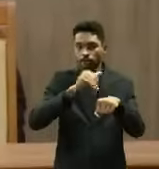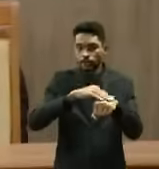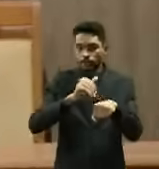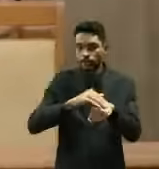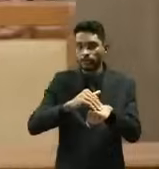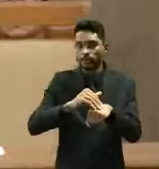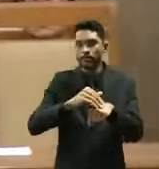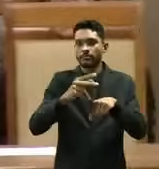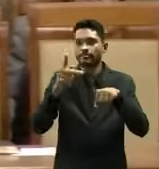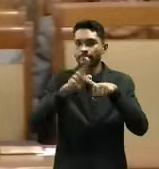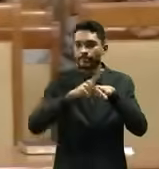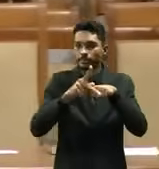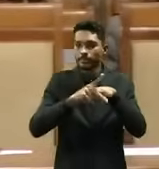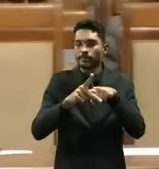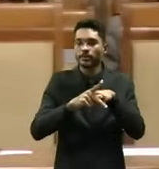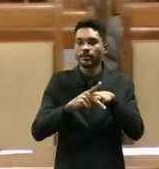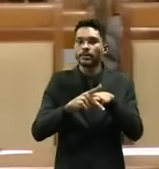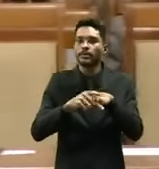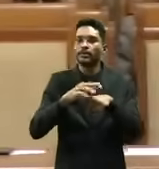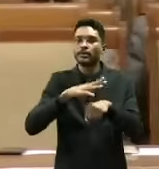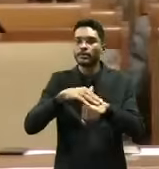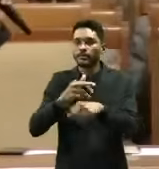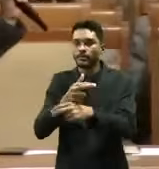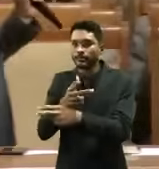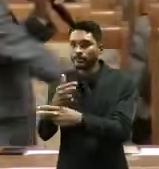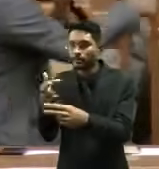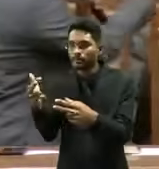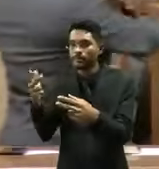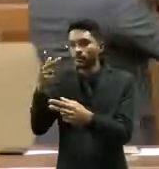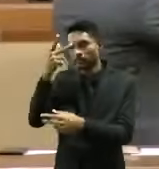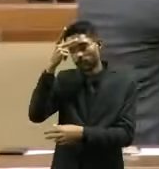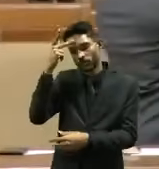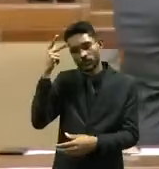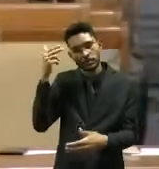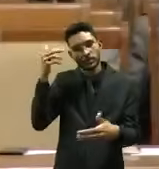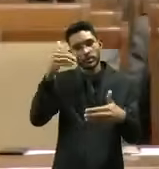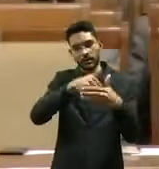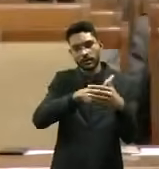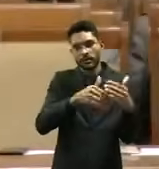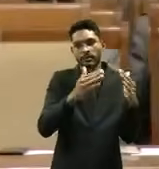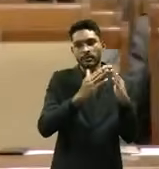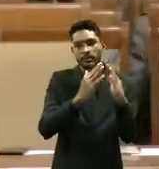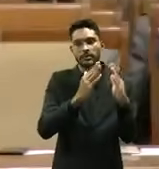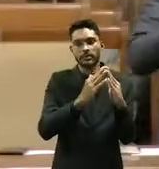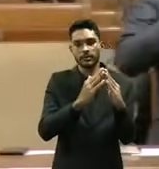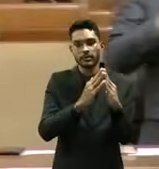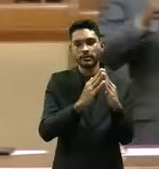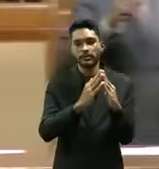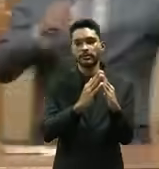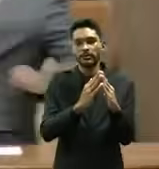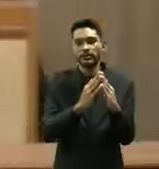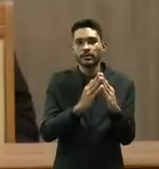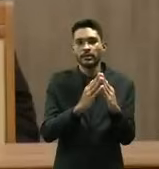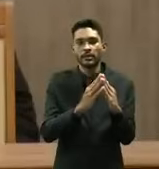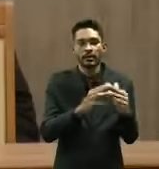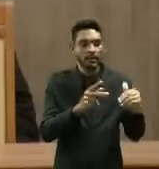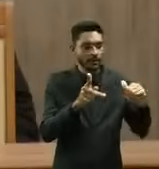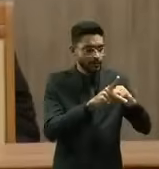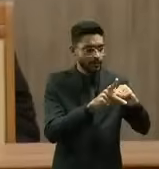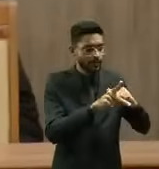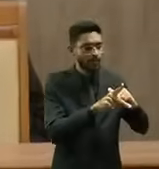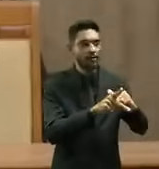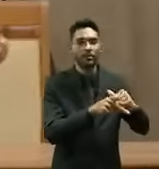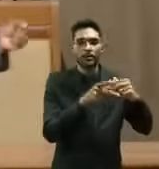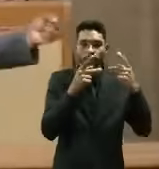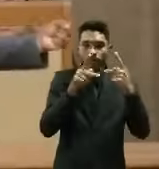Pedro e chamou todo mundo para casa aí pronto aí quando Pedro chegou dis nós todo estamos aqui para te ouvir aí o Pedro entrou com a palavra